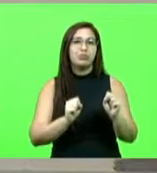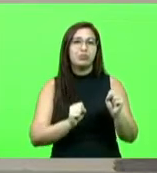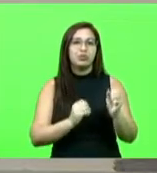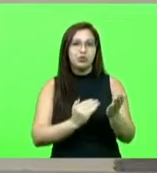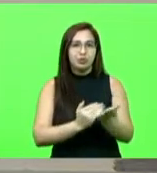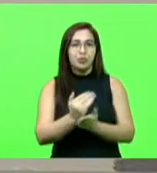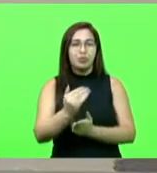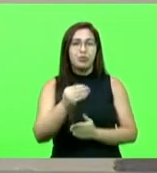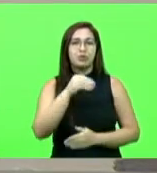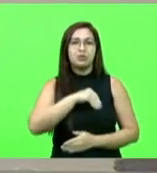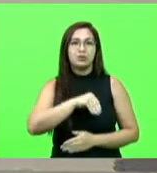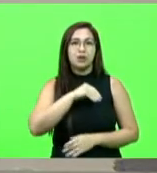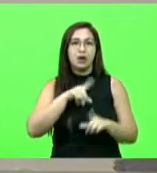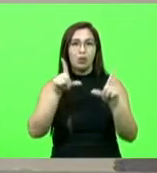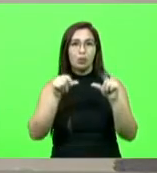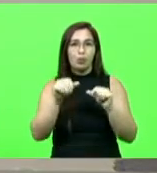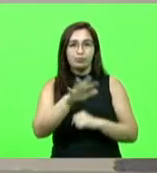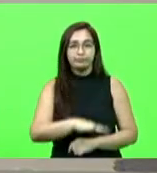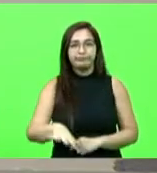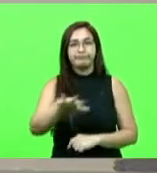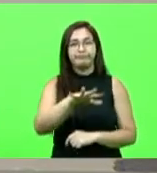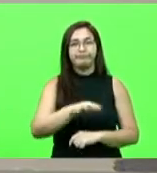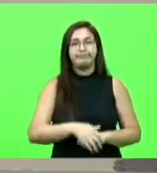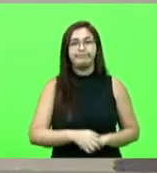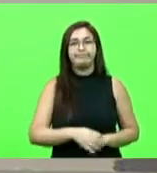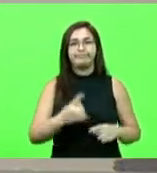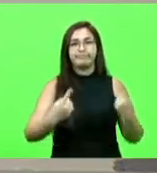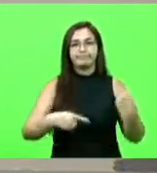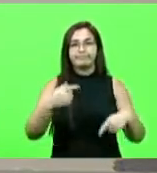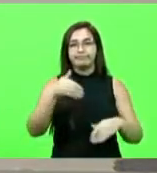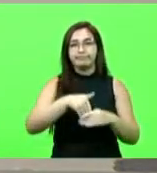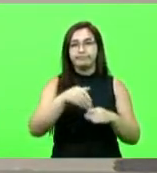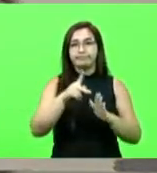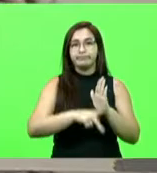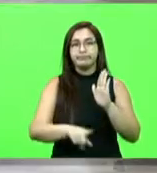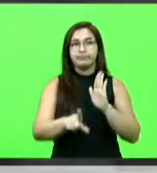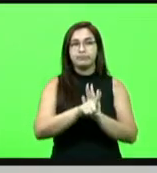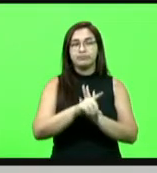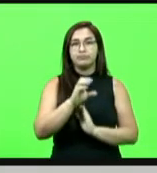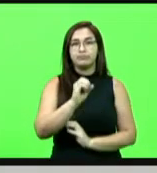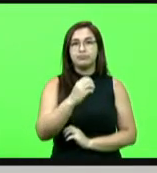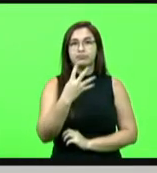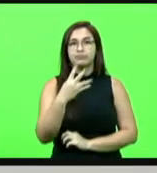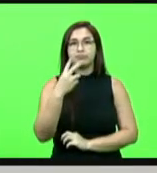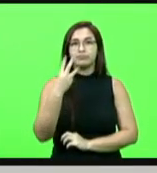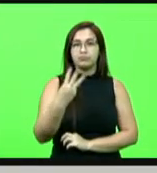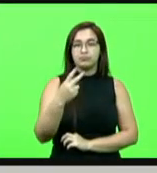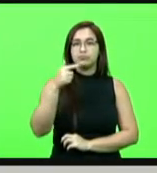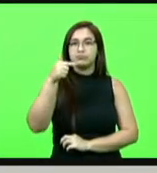mínimo regional. Em discussão e votação, o projeto de lei